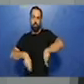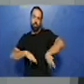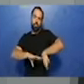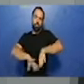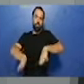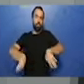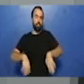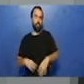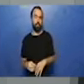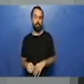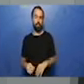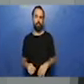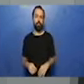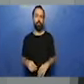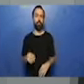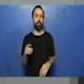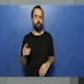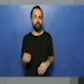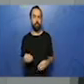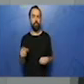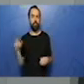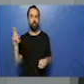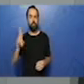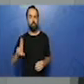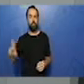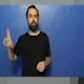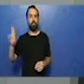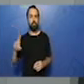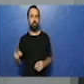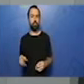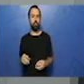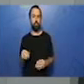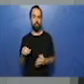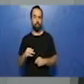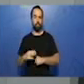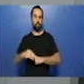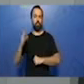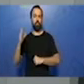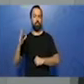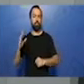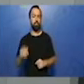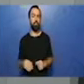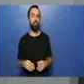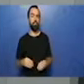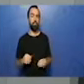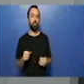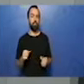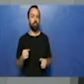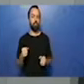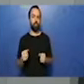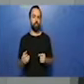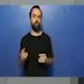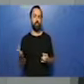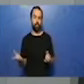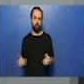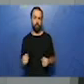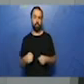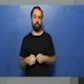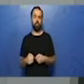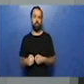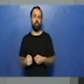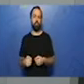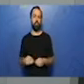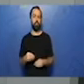a gente consegue dar uma utilidade, misturar esses materiais da maneira que a gente deseja e aí fazer